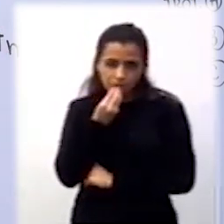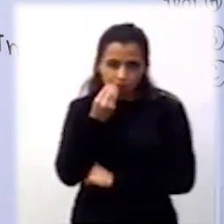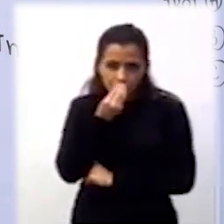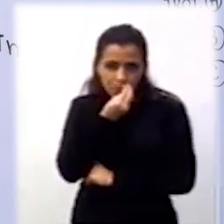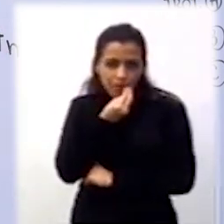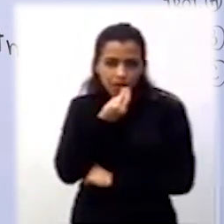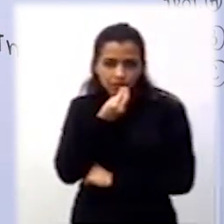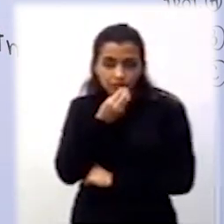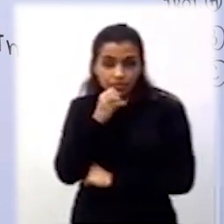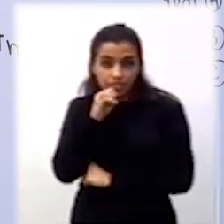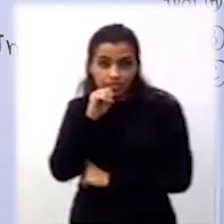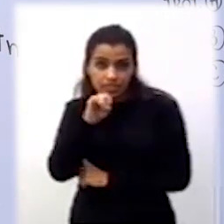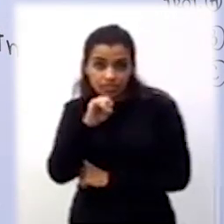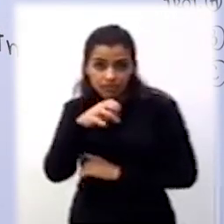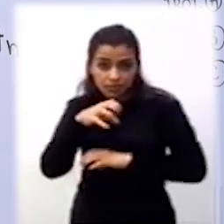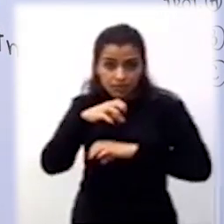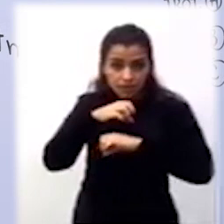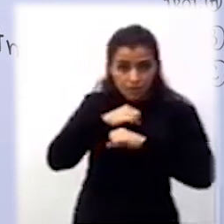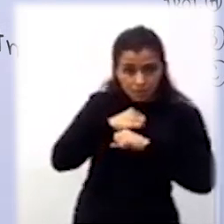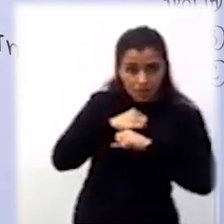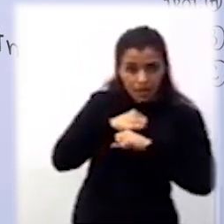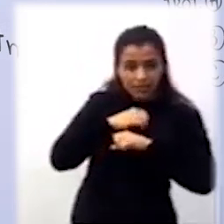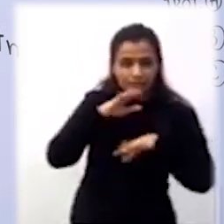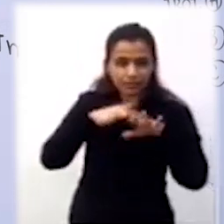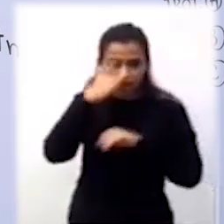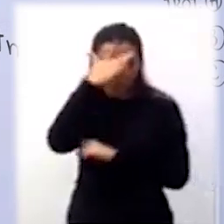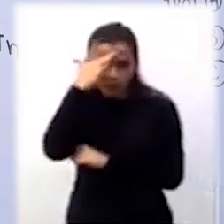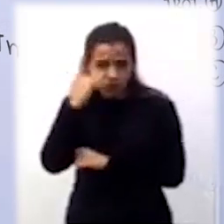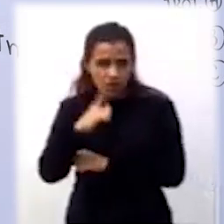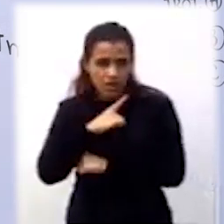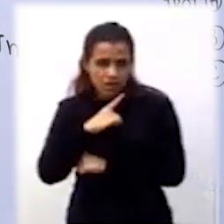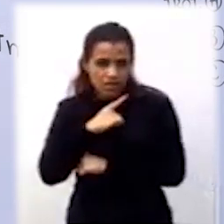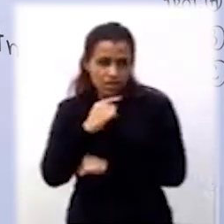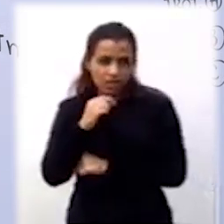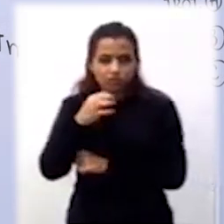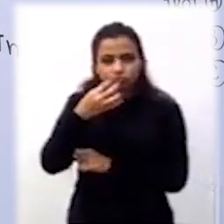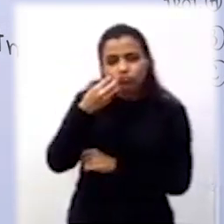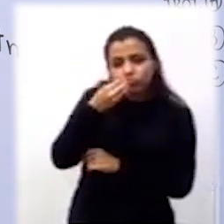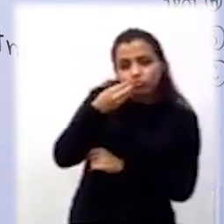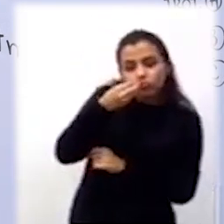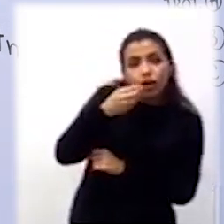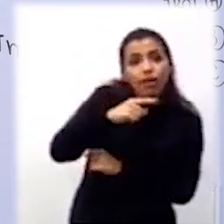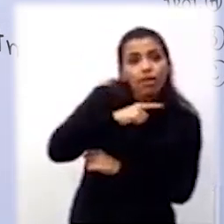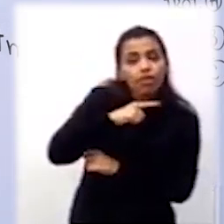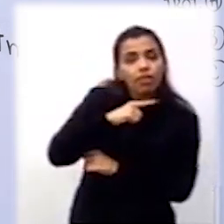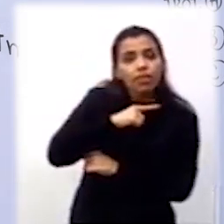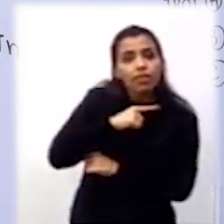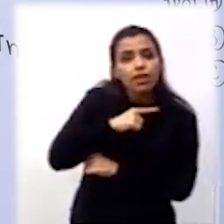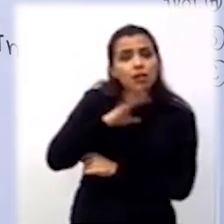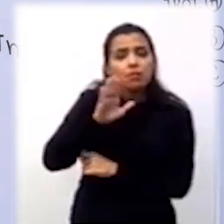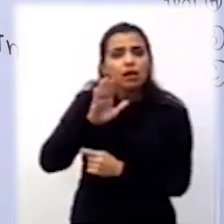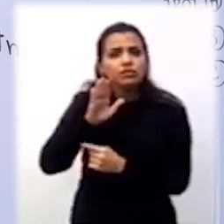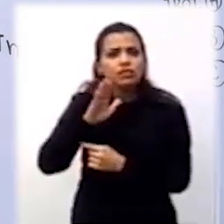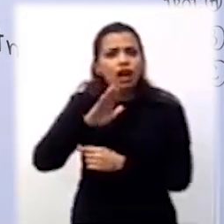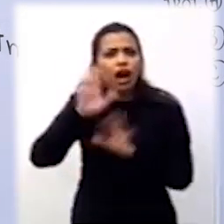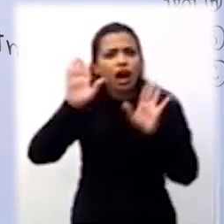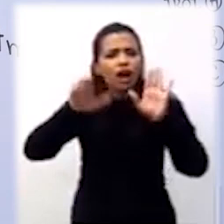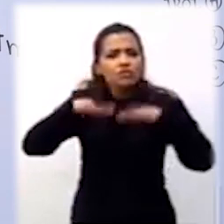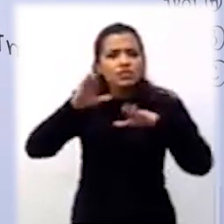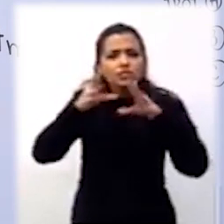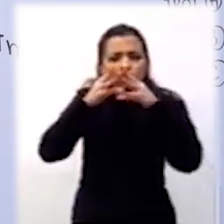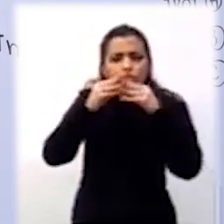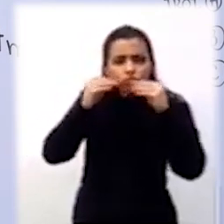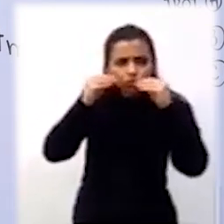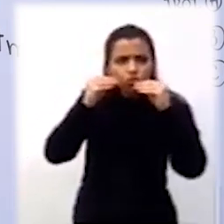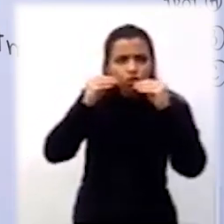está manifestando a herpes, já viu falar que a pessoa que tem herpes, às vezes está aparecendo lá herpes, aí ela não está aparecendo. Aí o momento vem,